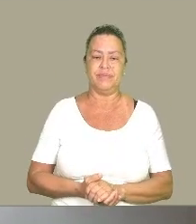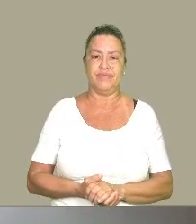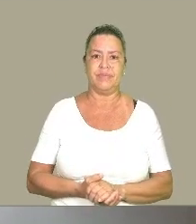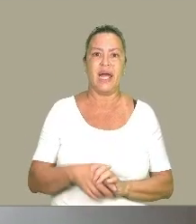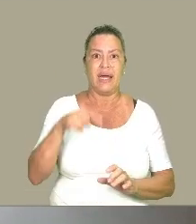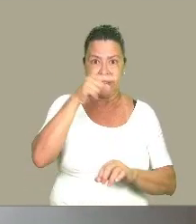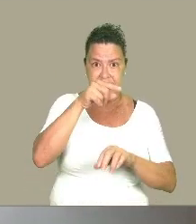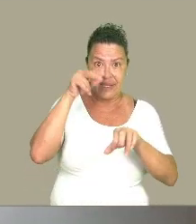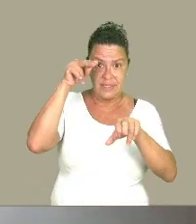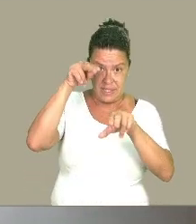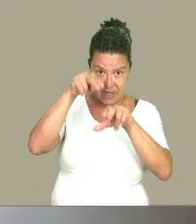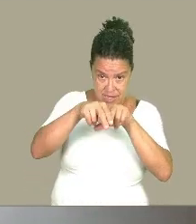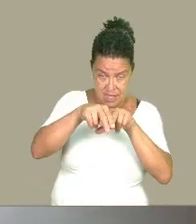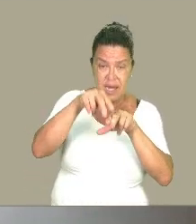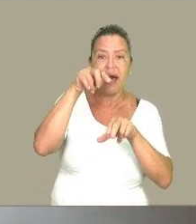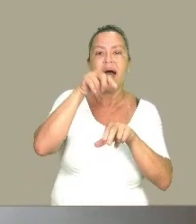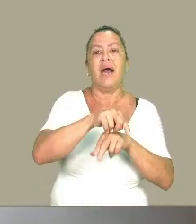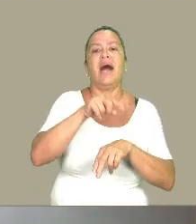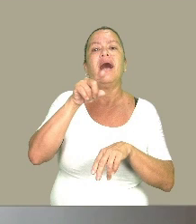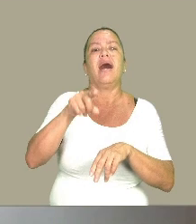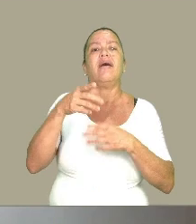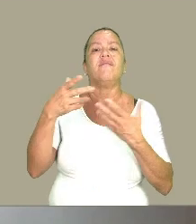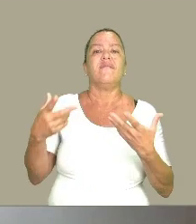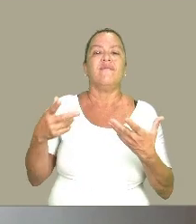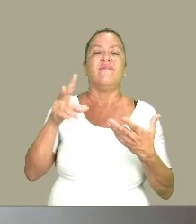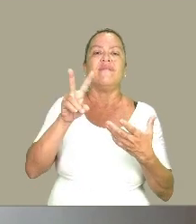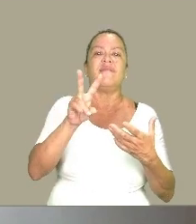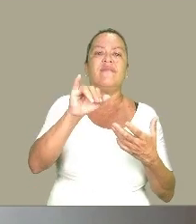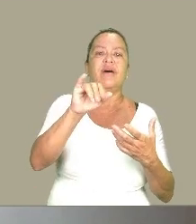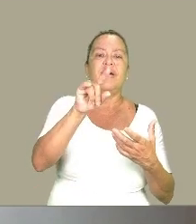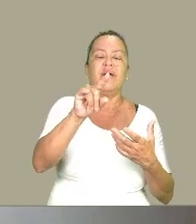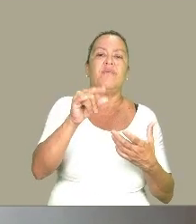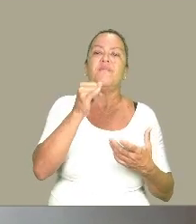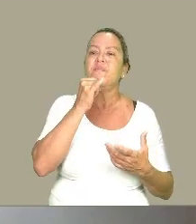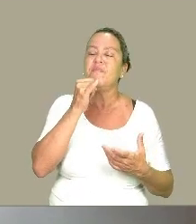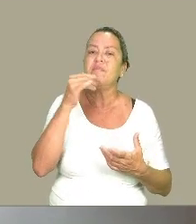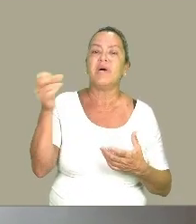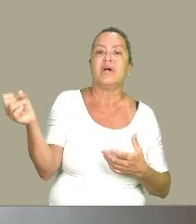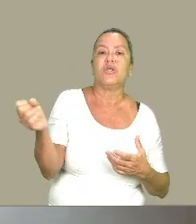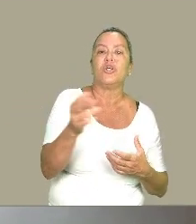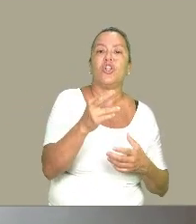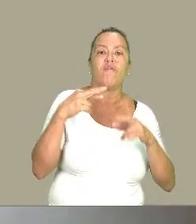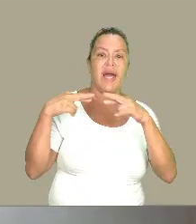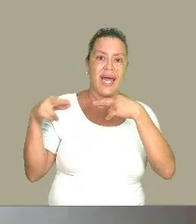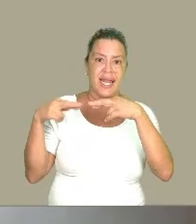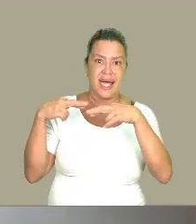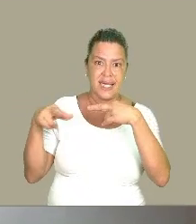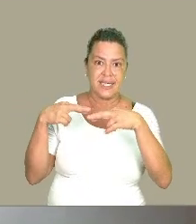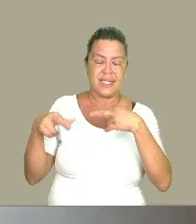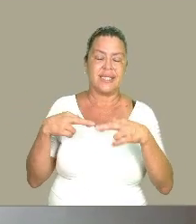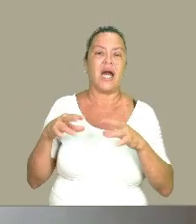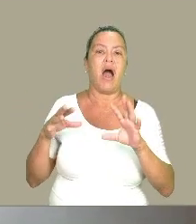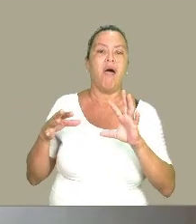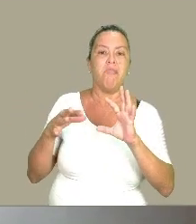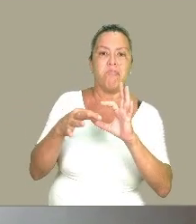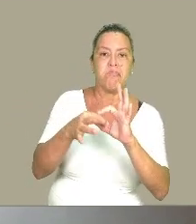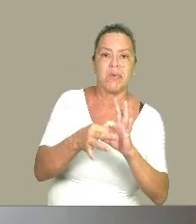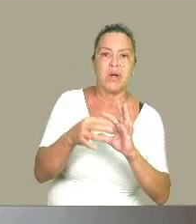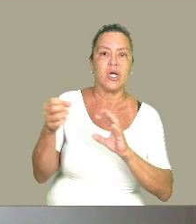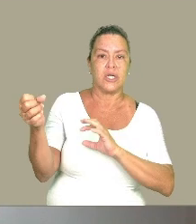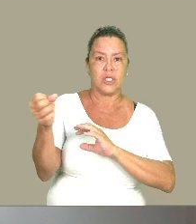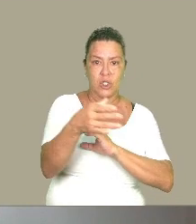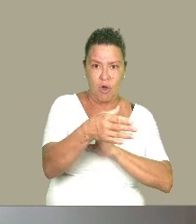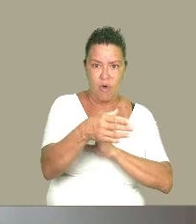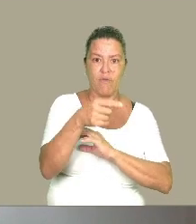dessa encarnação vai se estabelecer, então, uma nova relação, um novo vínculo entre